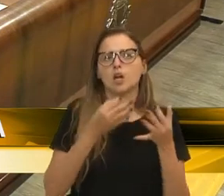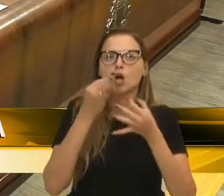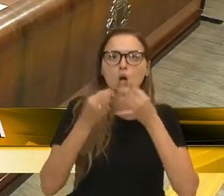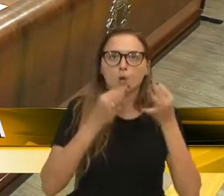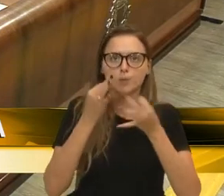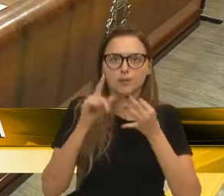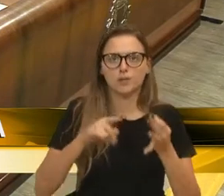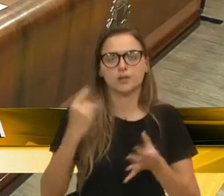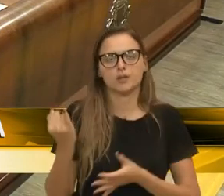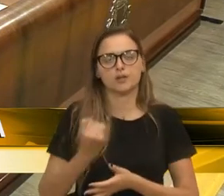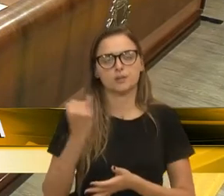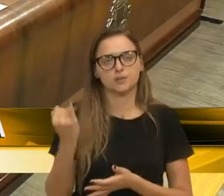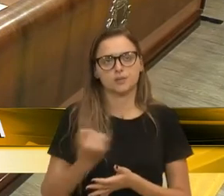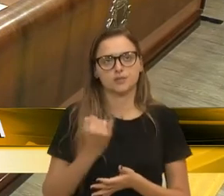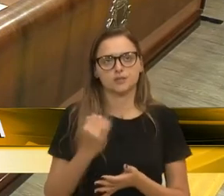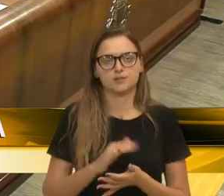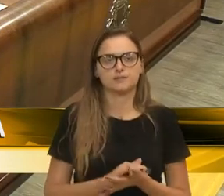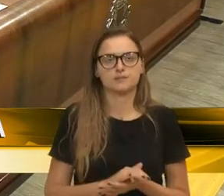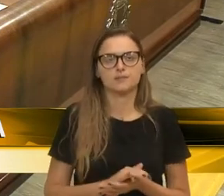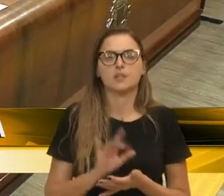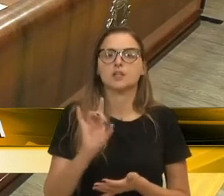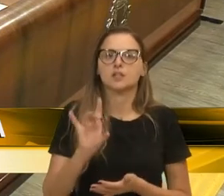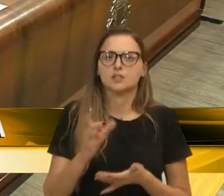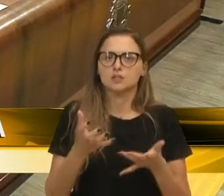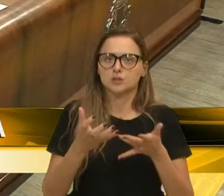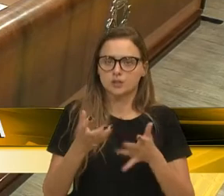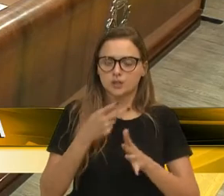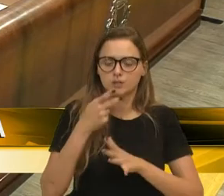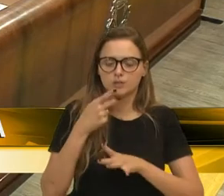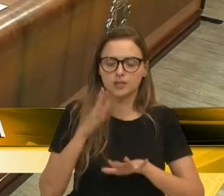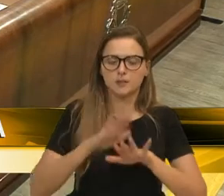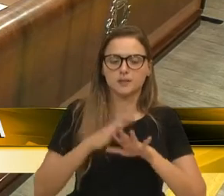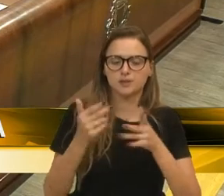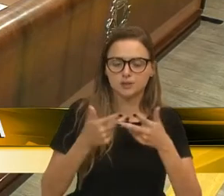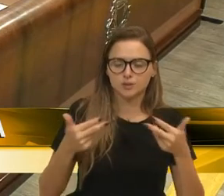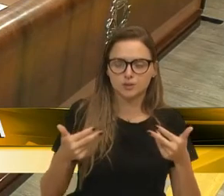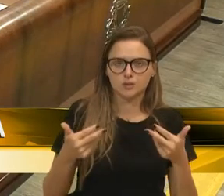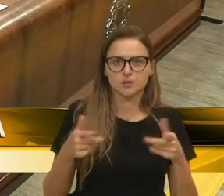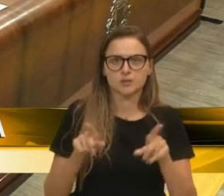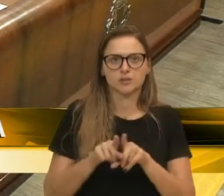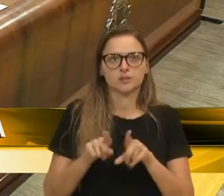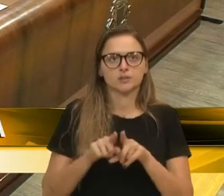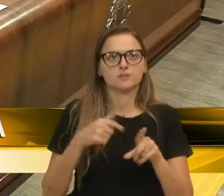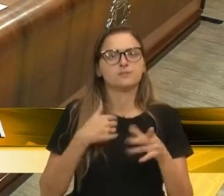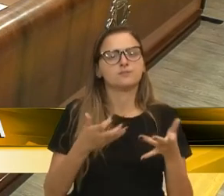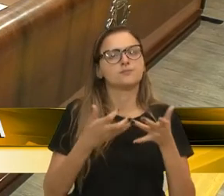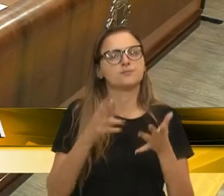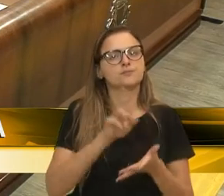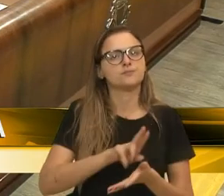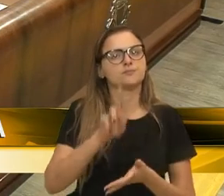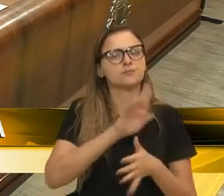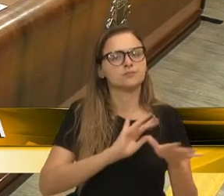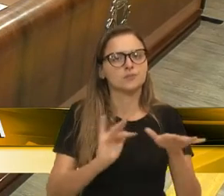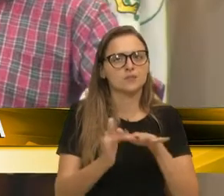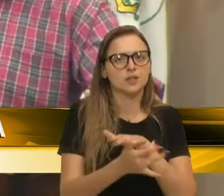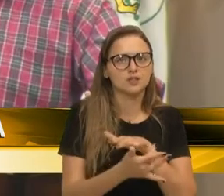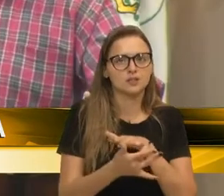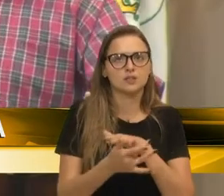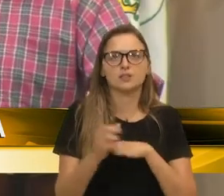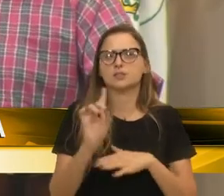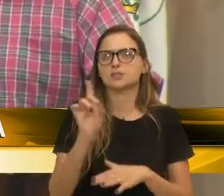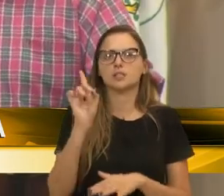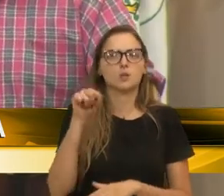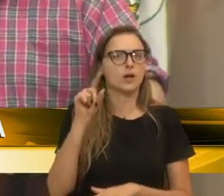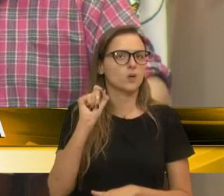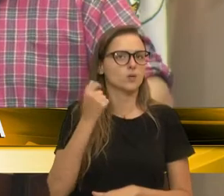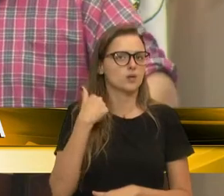né? Só gostaria de fazer algumas ponderações. Primeiro, que isso que se utiliza em redes sociais e tal, não é o